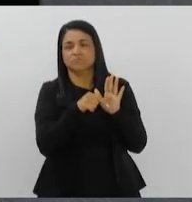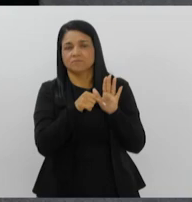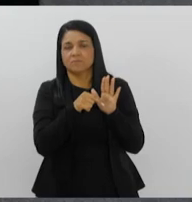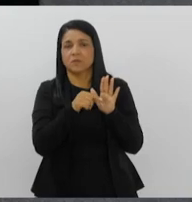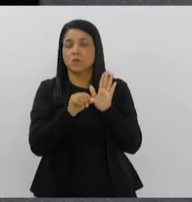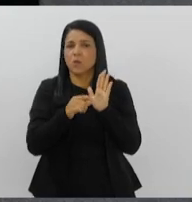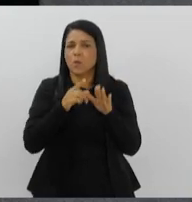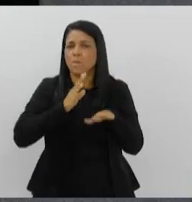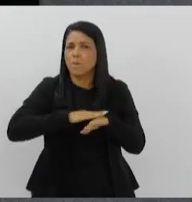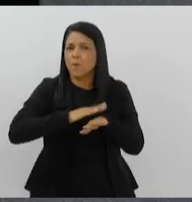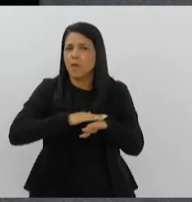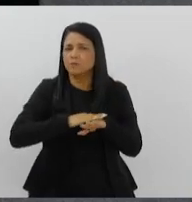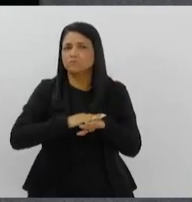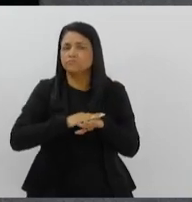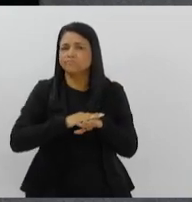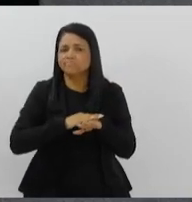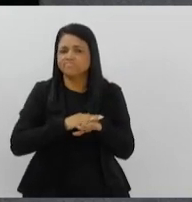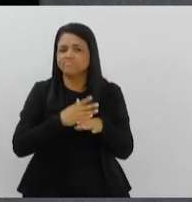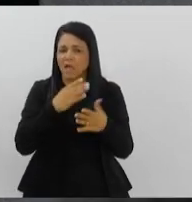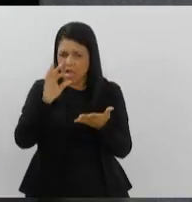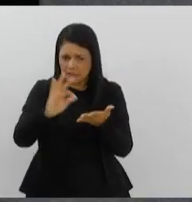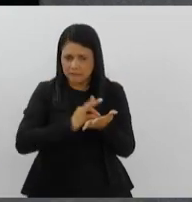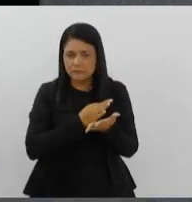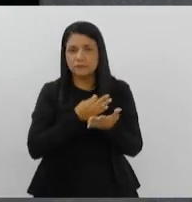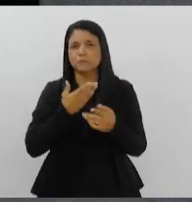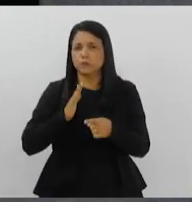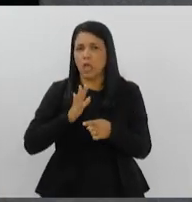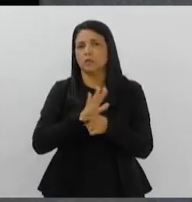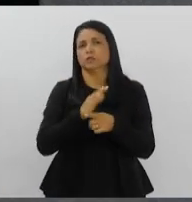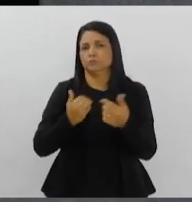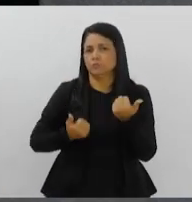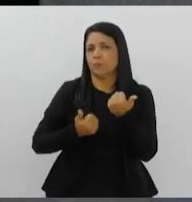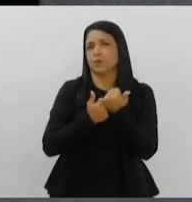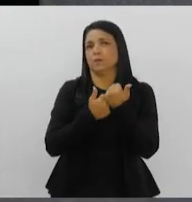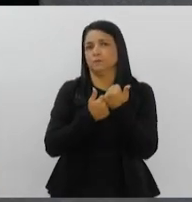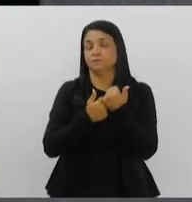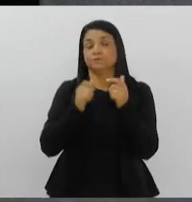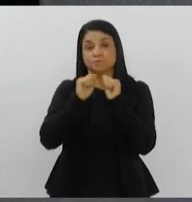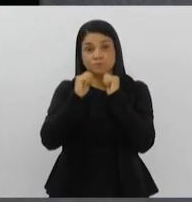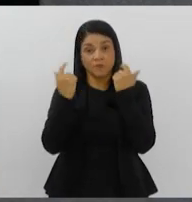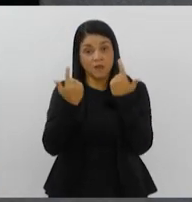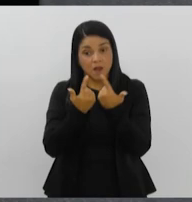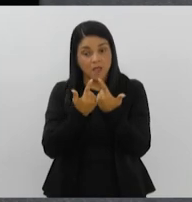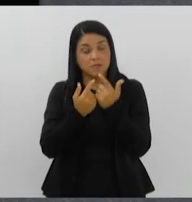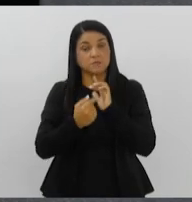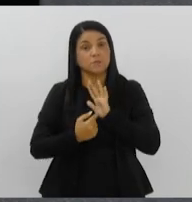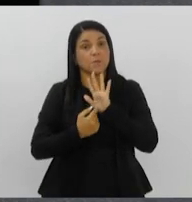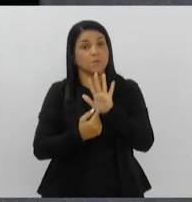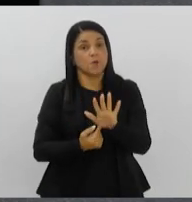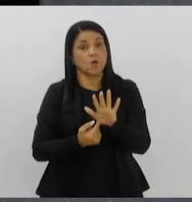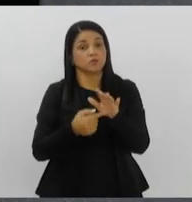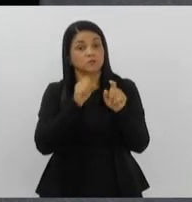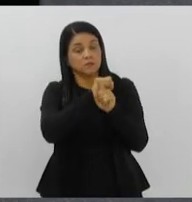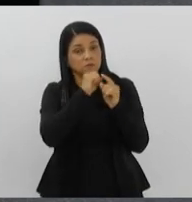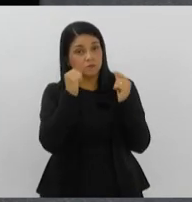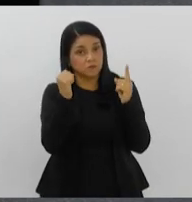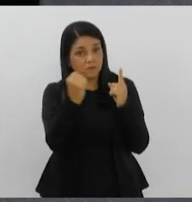primeiro momento, já de cara assinamos e contribuímos. A Alerj dá um sinal para a